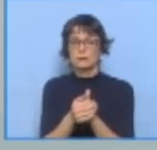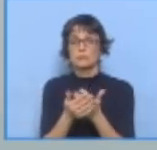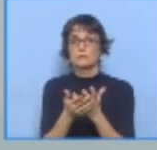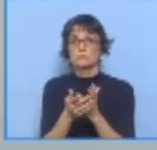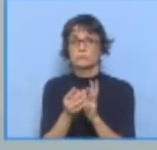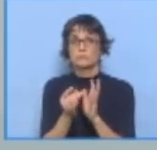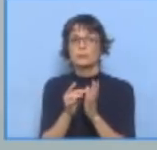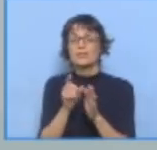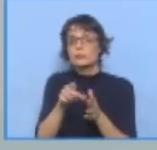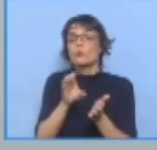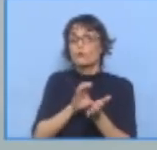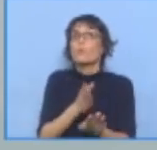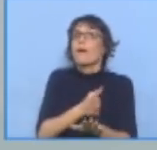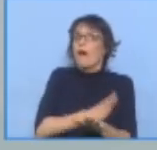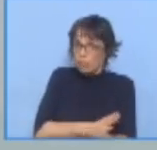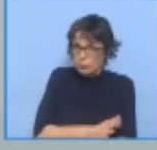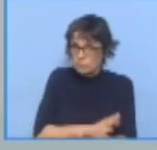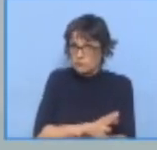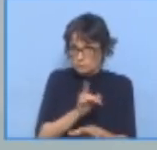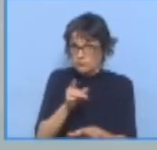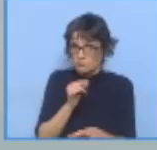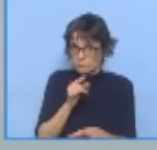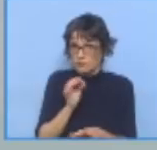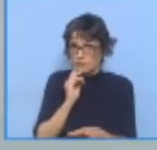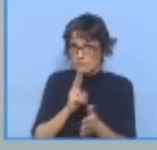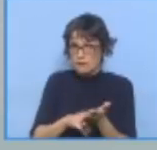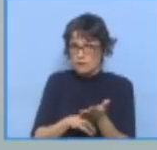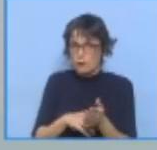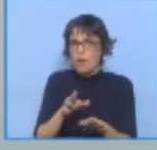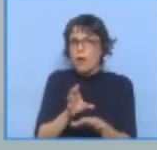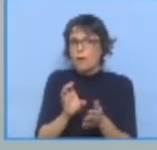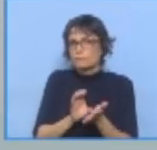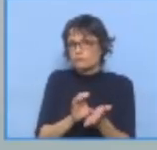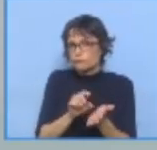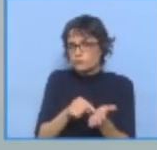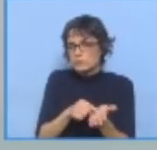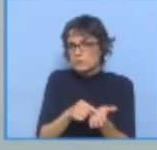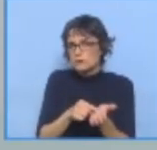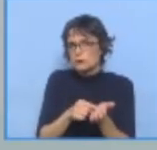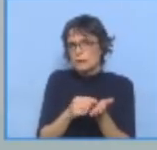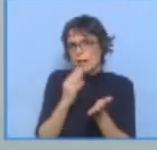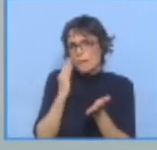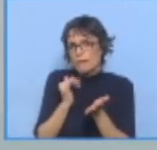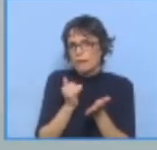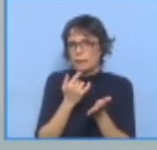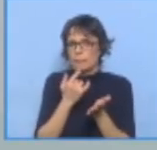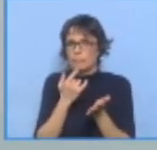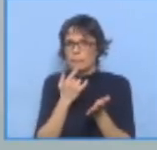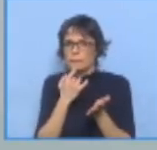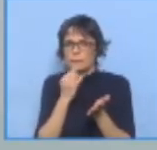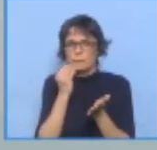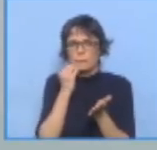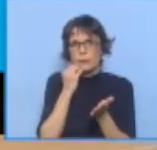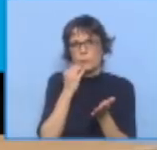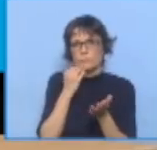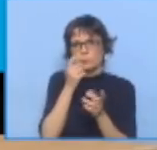dei. Este então é um volume experimental, chamemos assim, que está agora em consulta junto dos leitores?